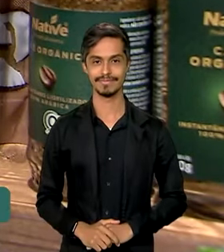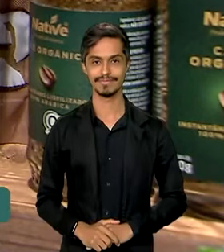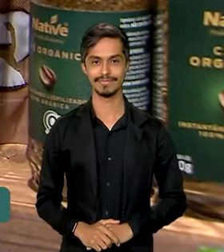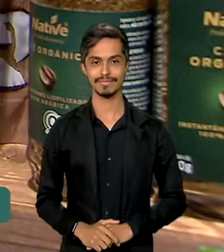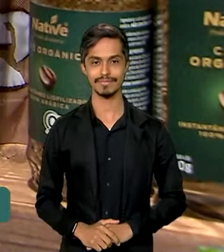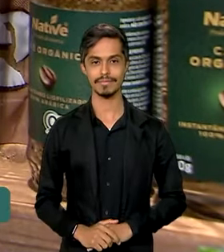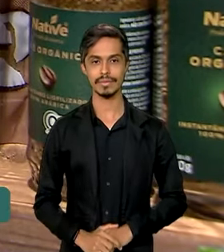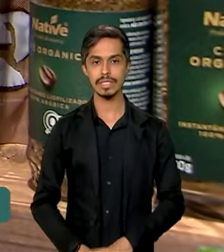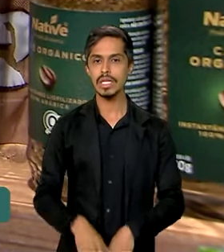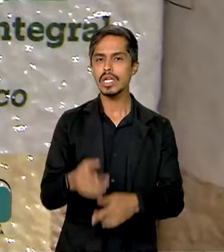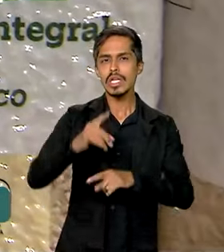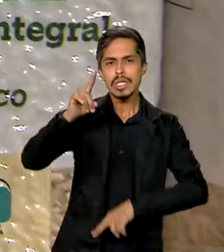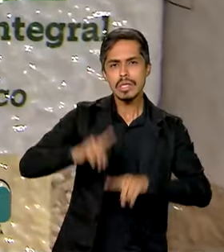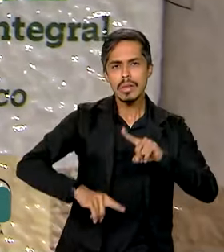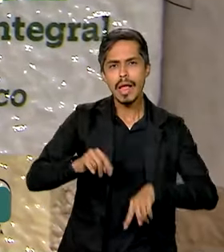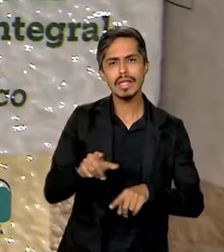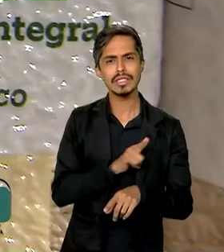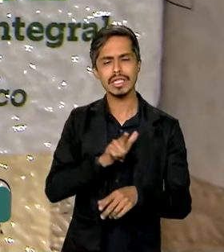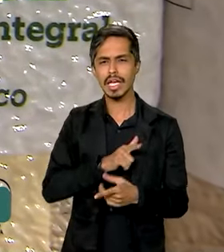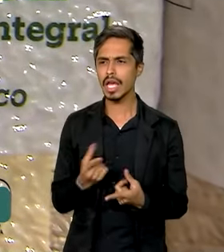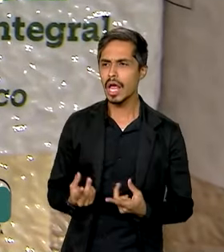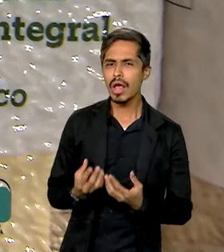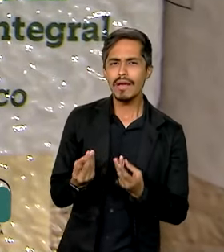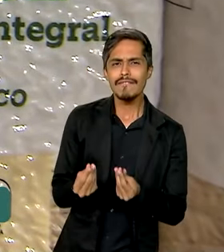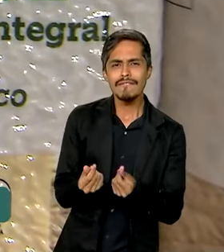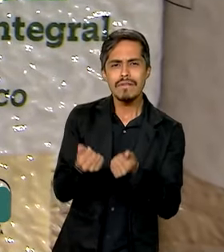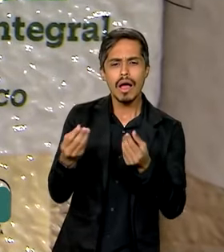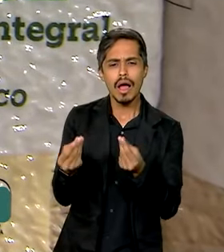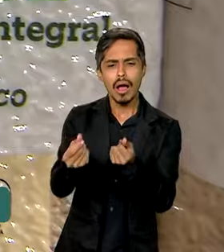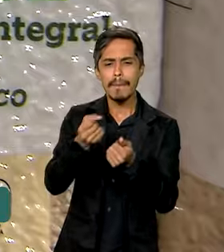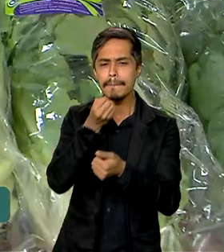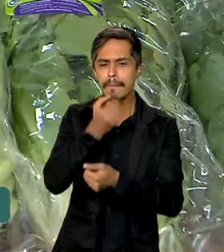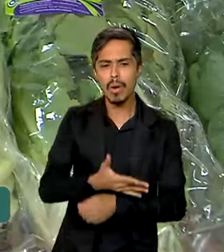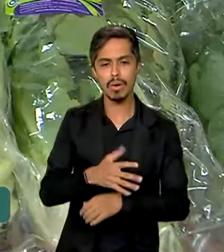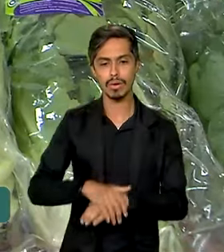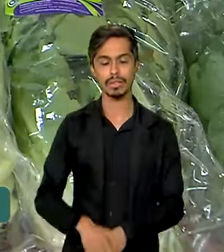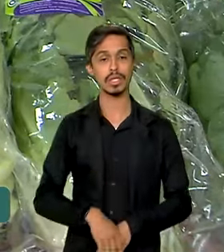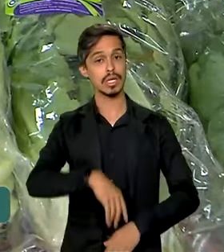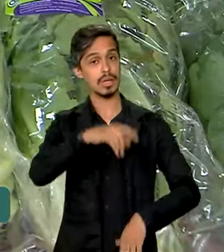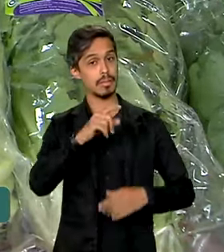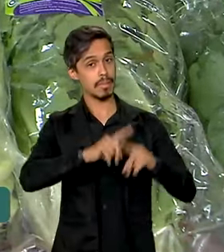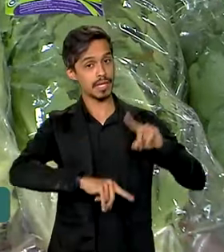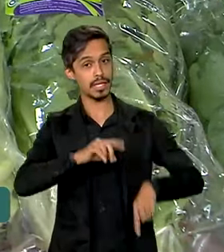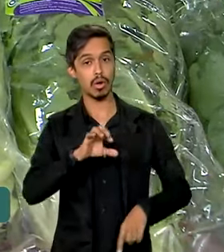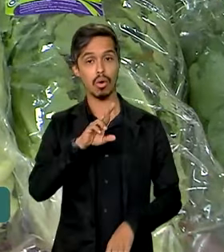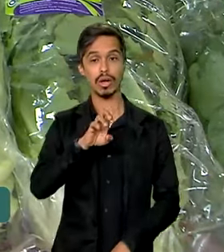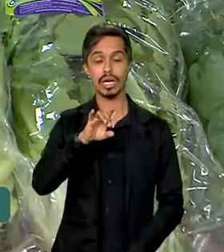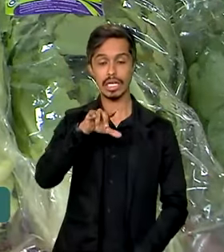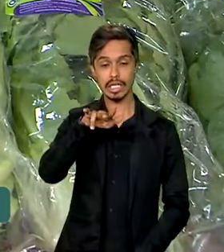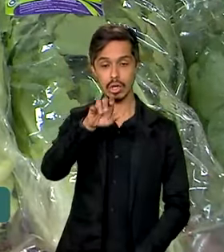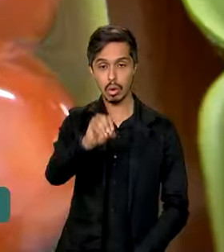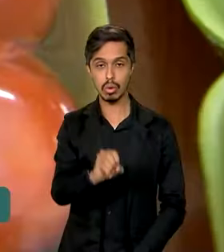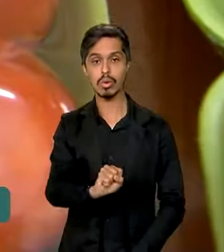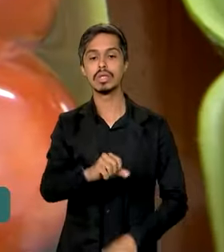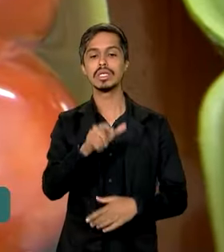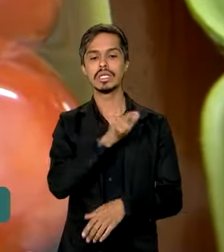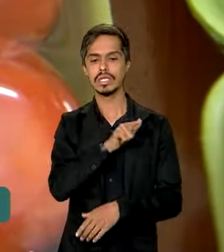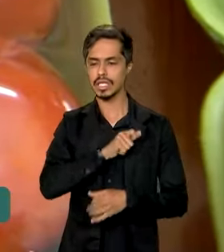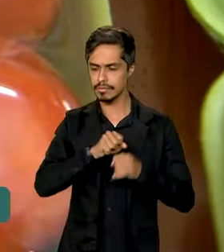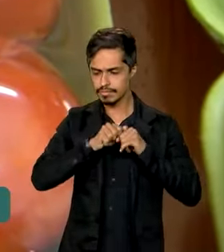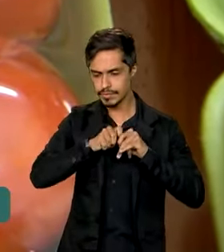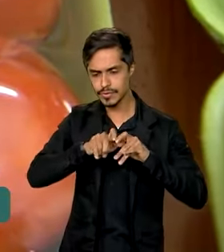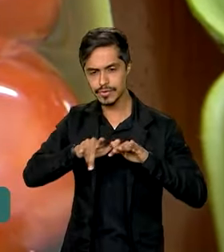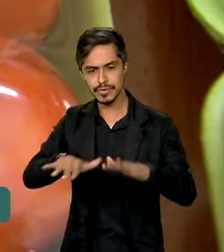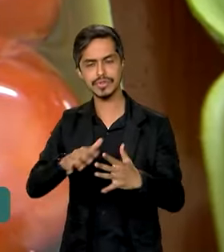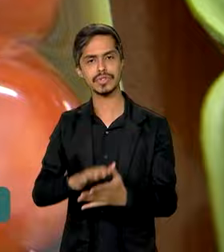Ricos em nutrientes e cheios de sabor, os produtos orgânicos ganham cada vez mais espaços nos mercados e no